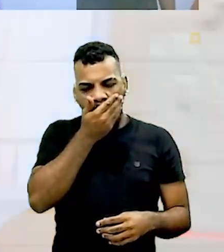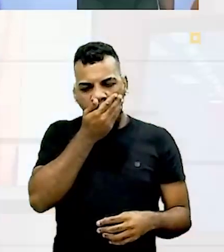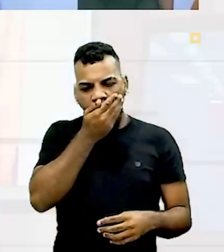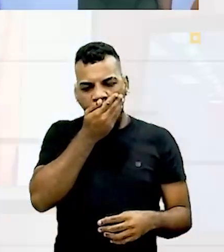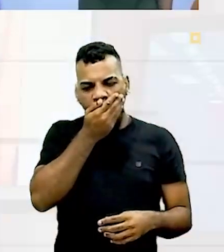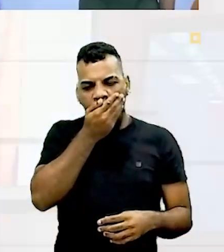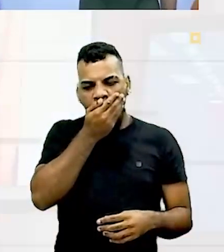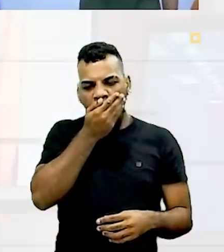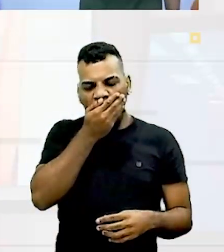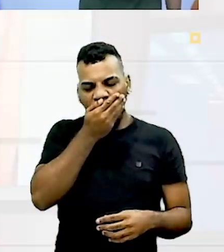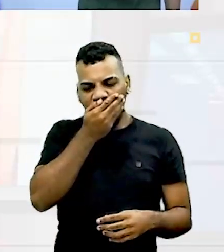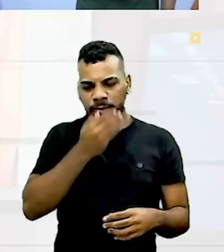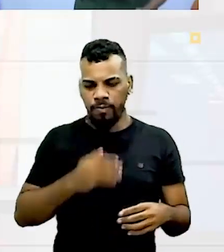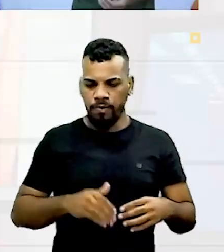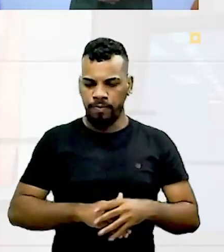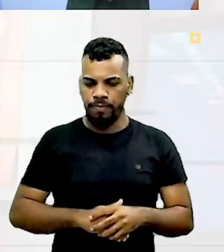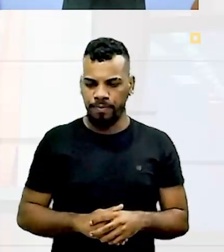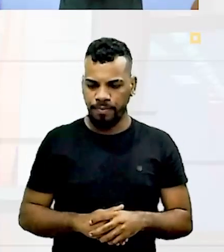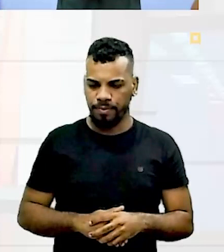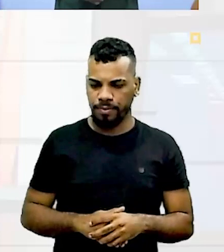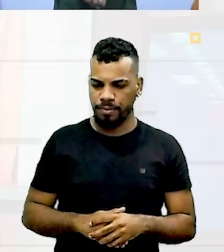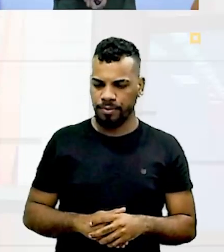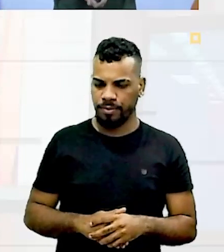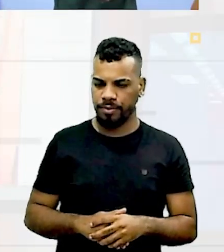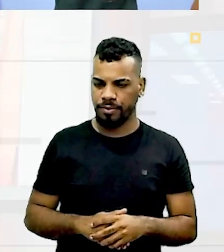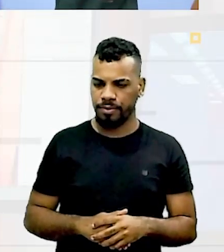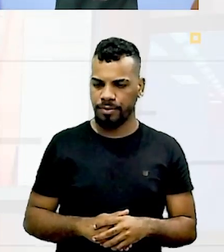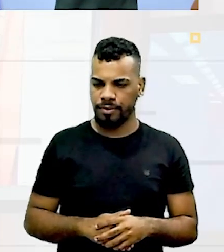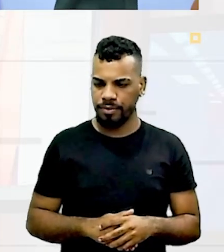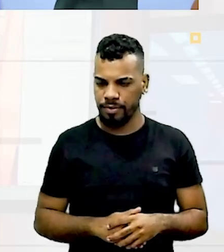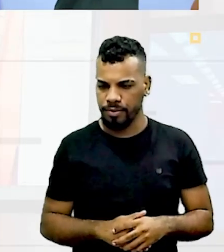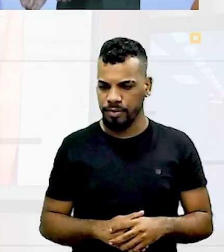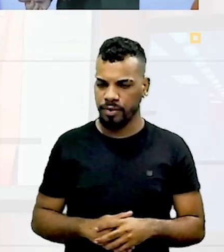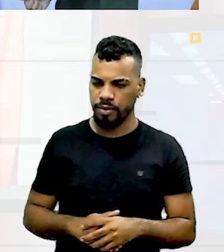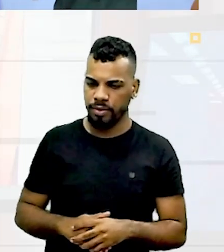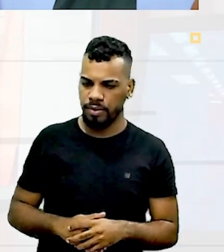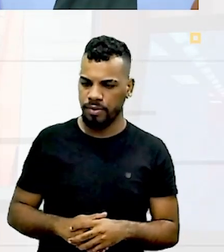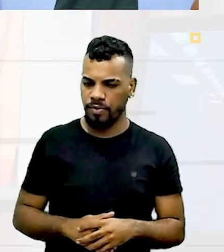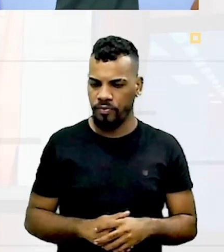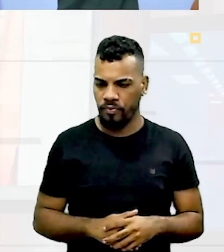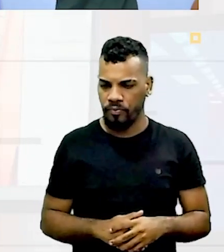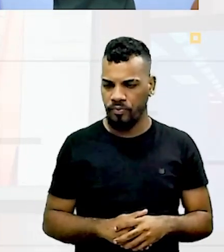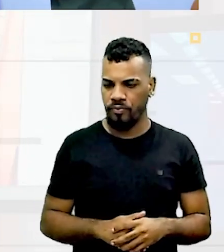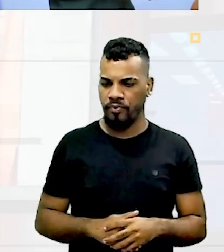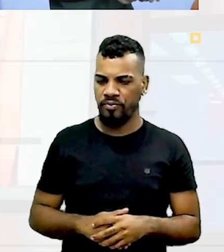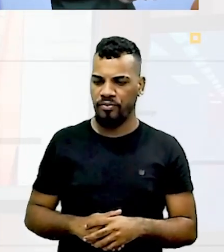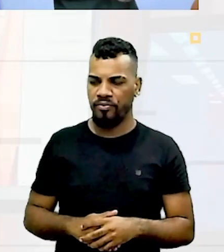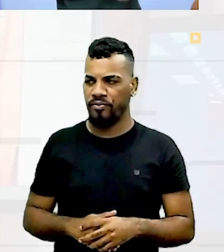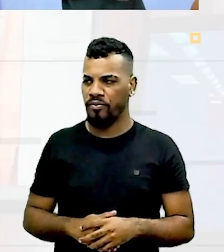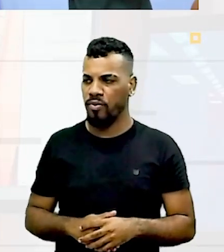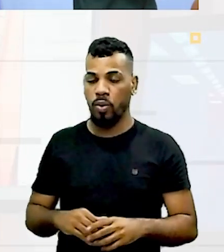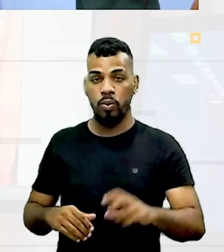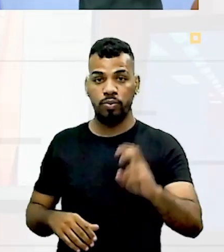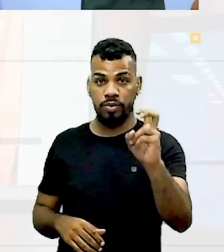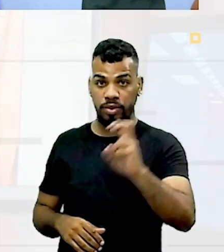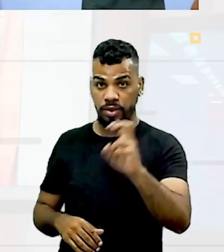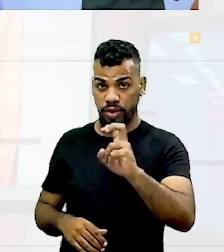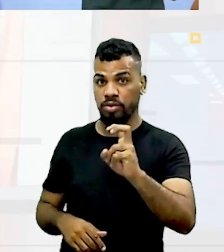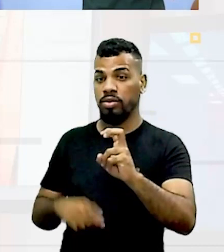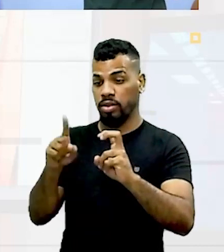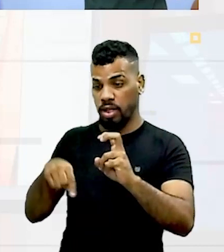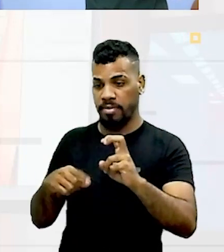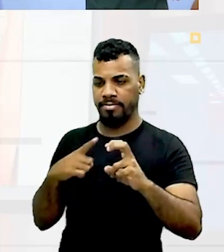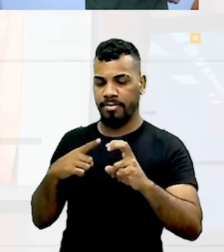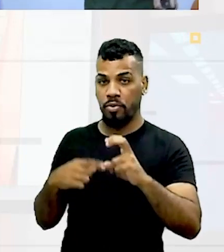O quinto princípio de animação que temos é o follow-through e o overlapping. Ou